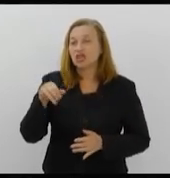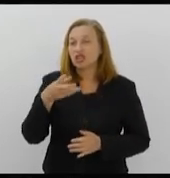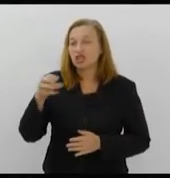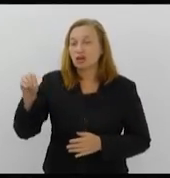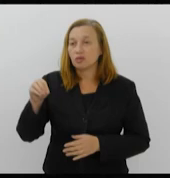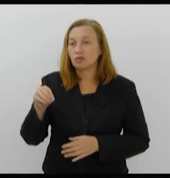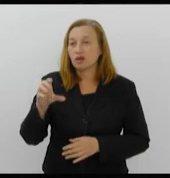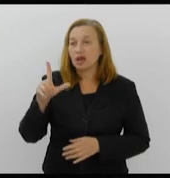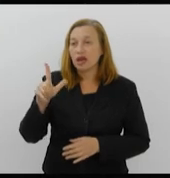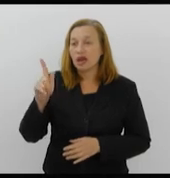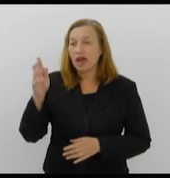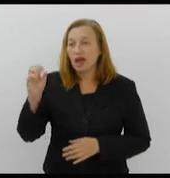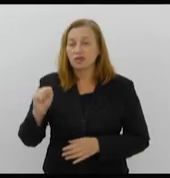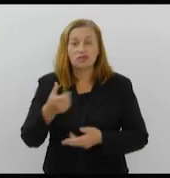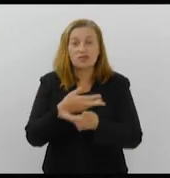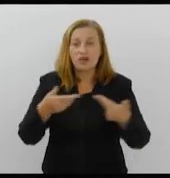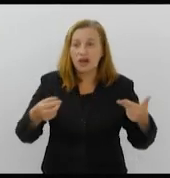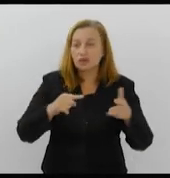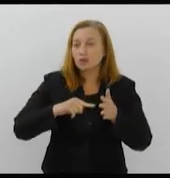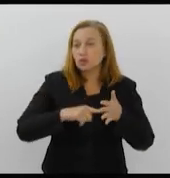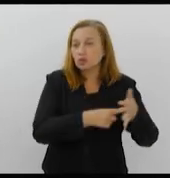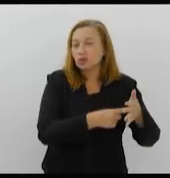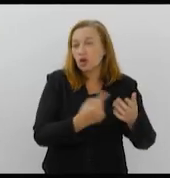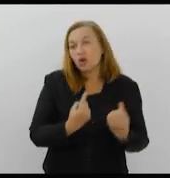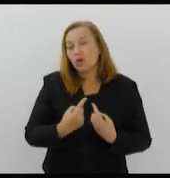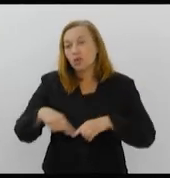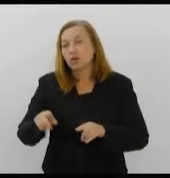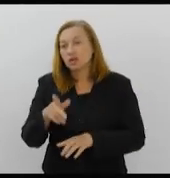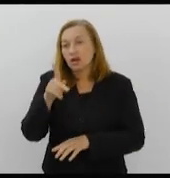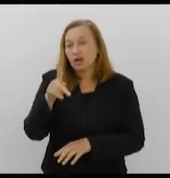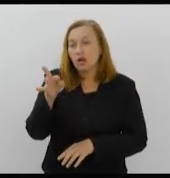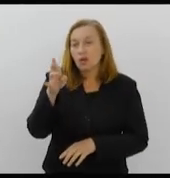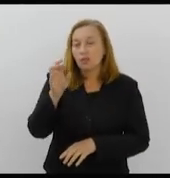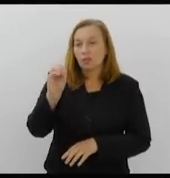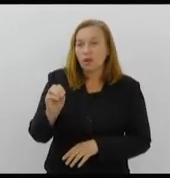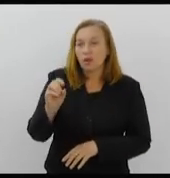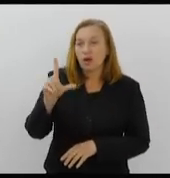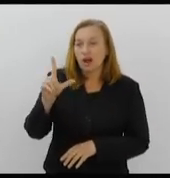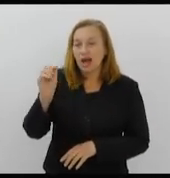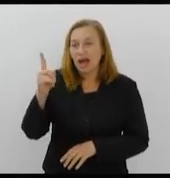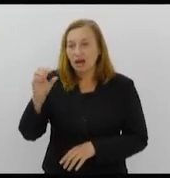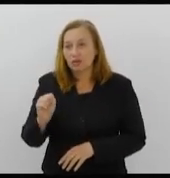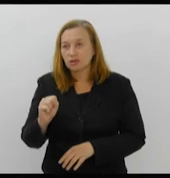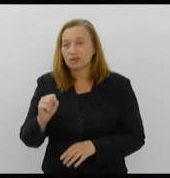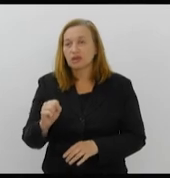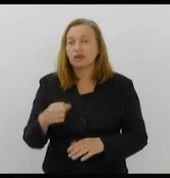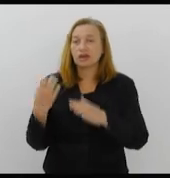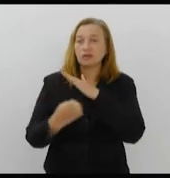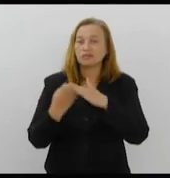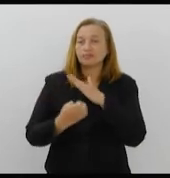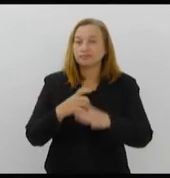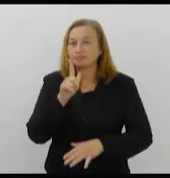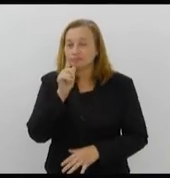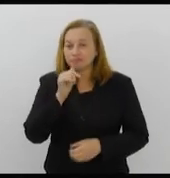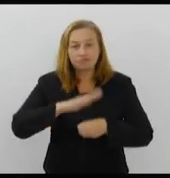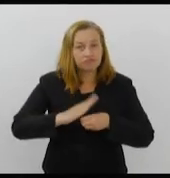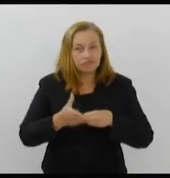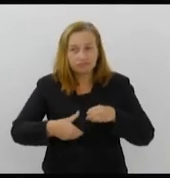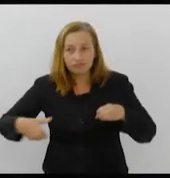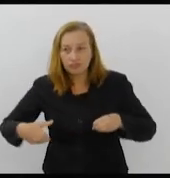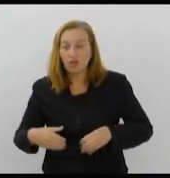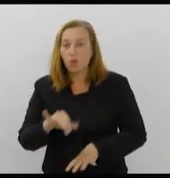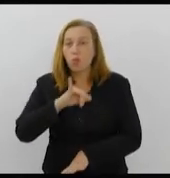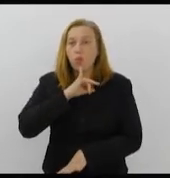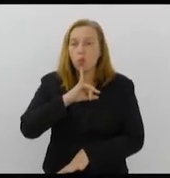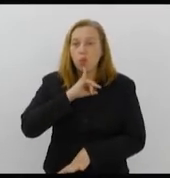recebendo diversas denúncias contra a Prolagos, que é a concessionária de água e esgoto da região dos Lagos, que, infelizmente,